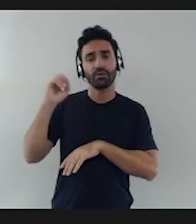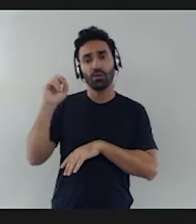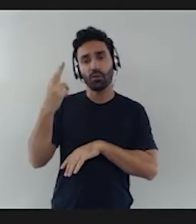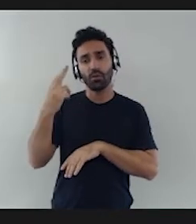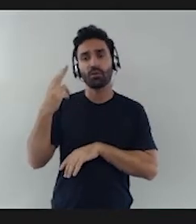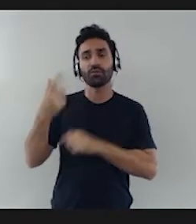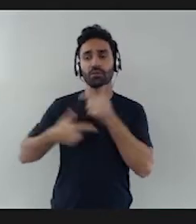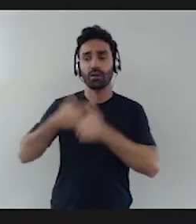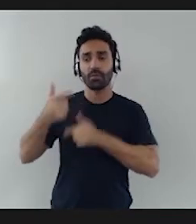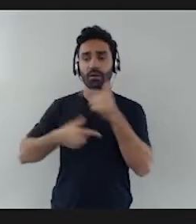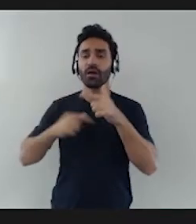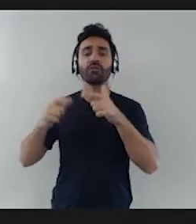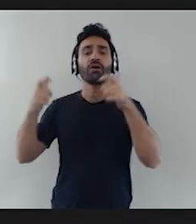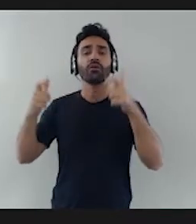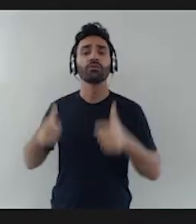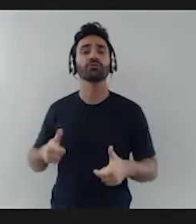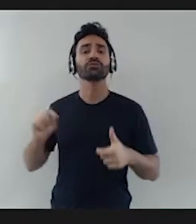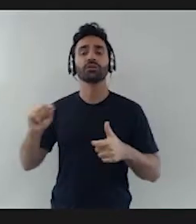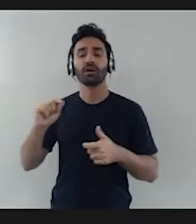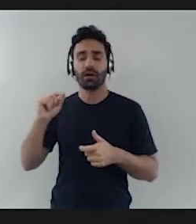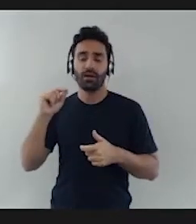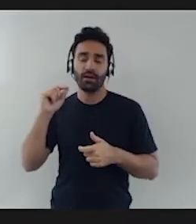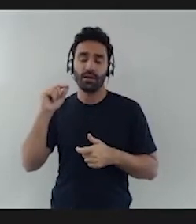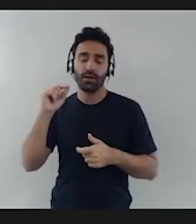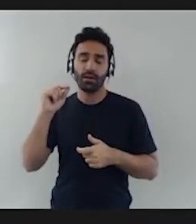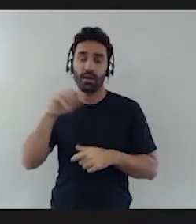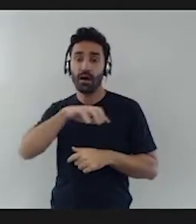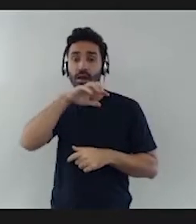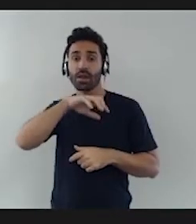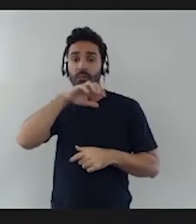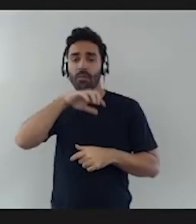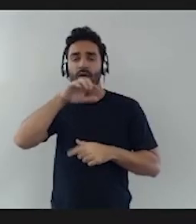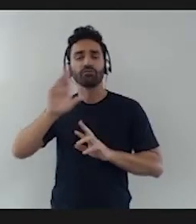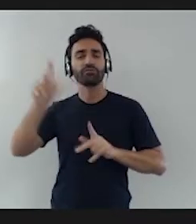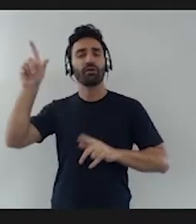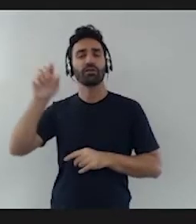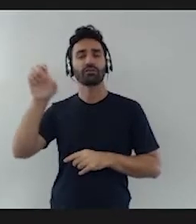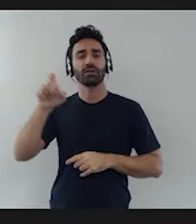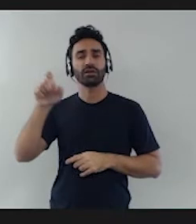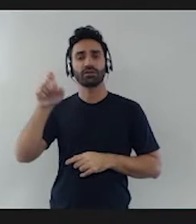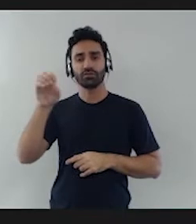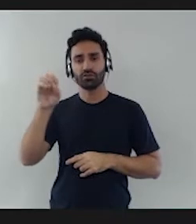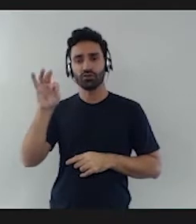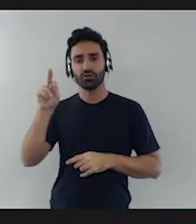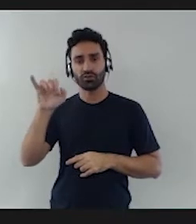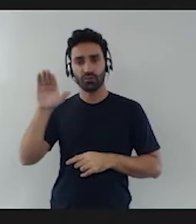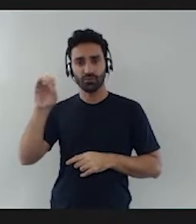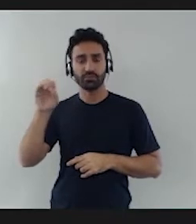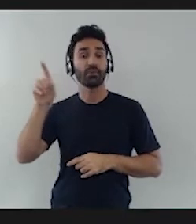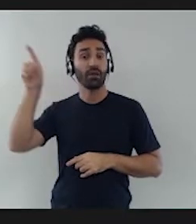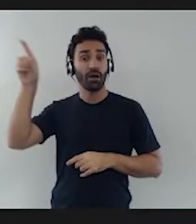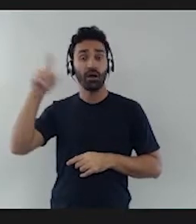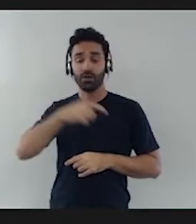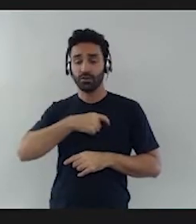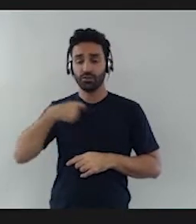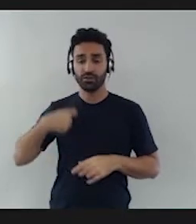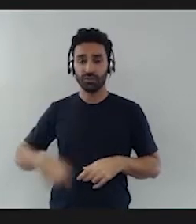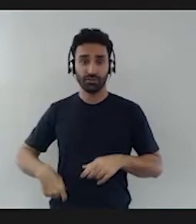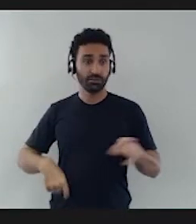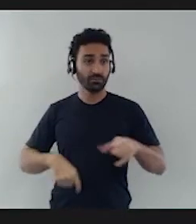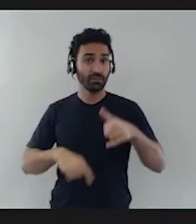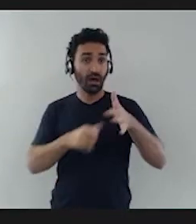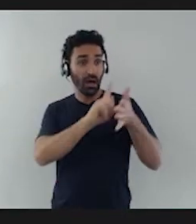de animais exóticos, que eram vendidos vivos ou recém-abatidos na China, em Wuhan. Até então, ninguém tinha ouvido falar em Wuhan,